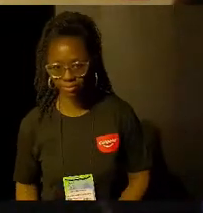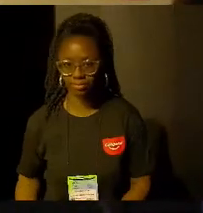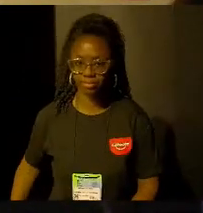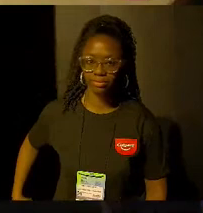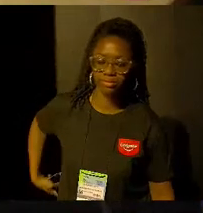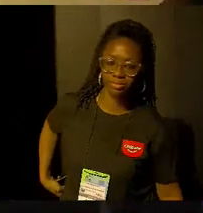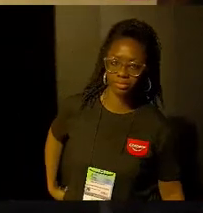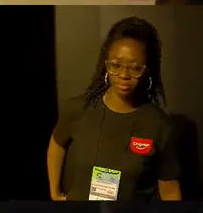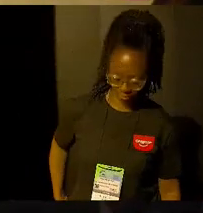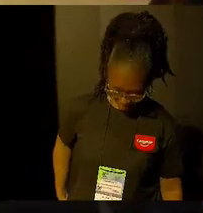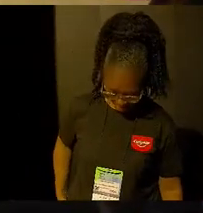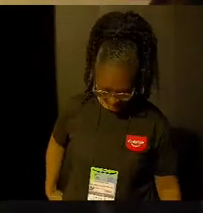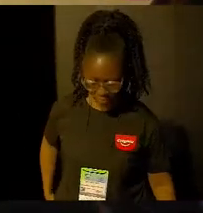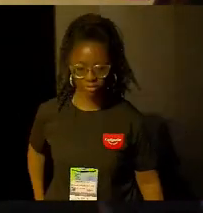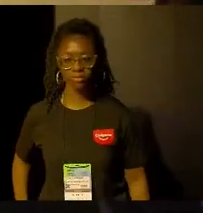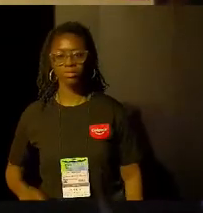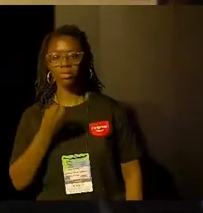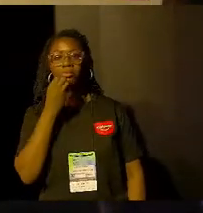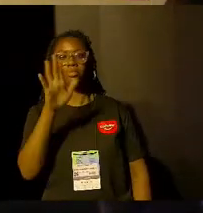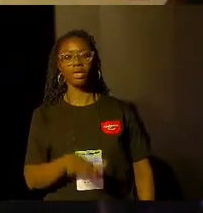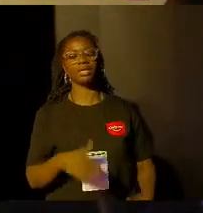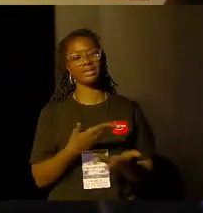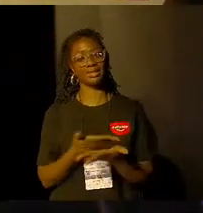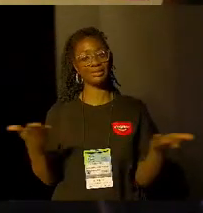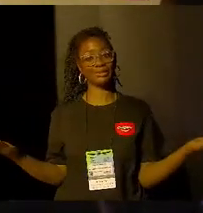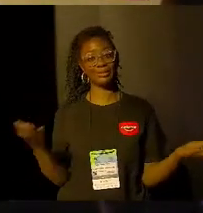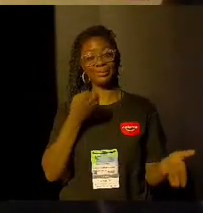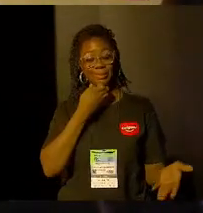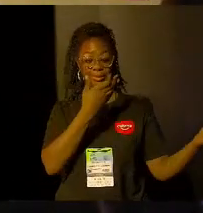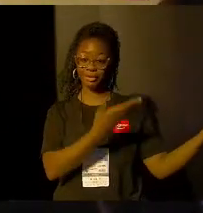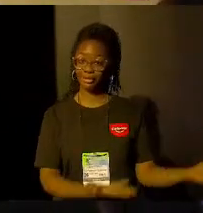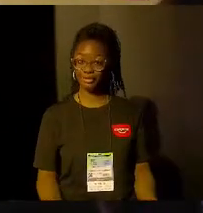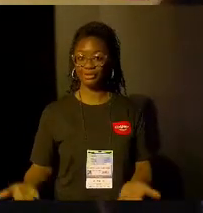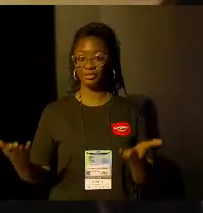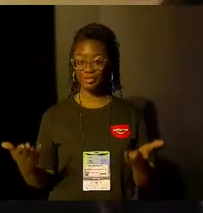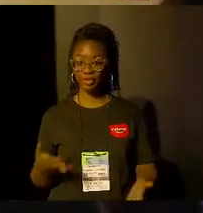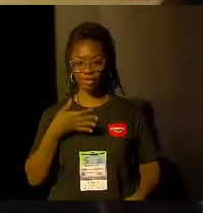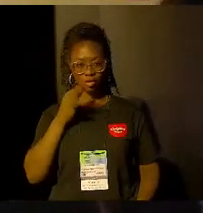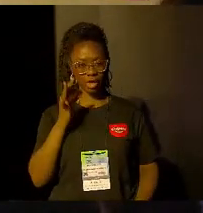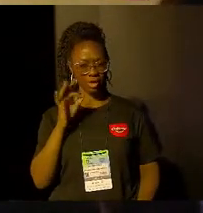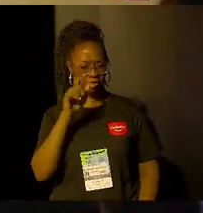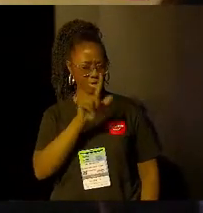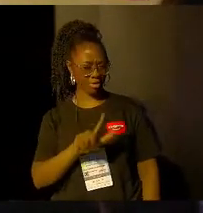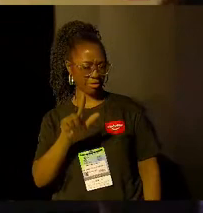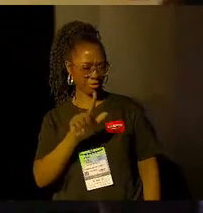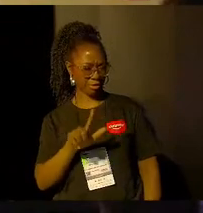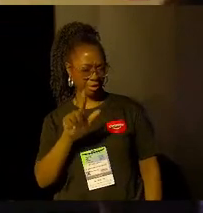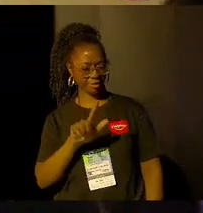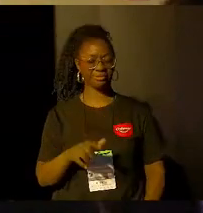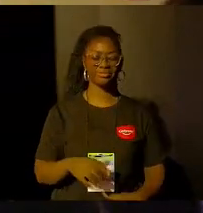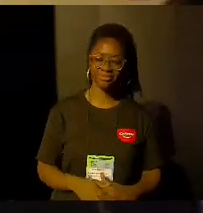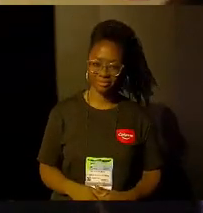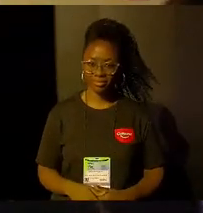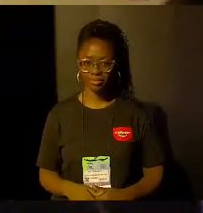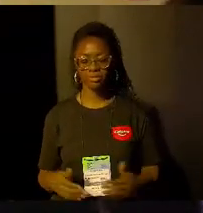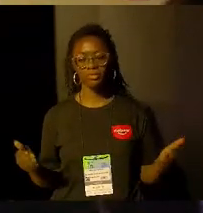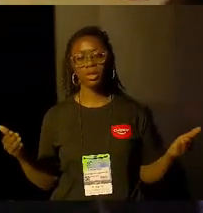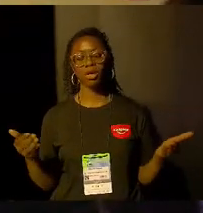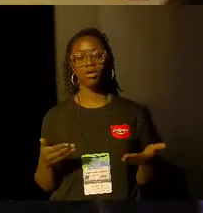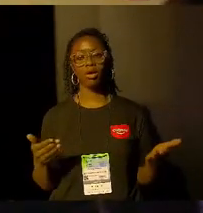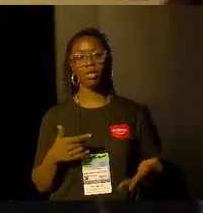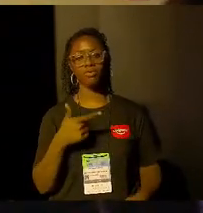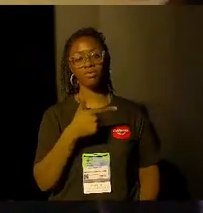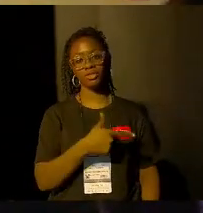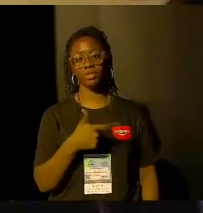sejam todos bem-vindas bem-vindos bem-vindos ao nosso café literário Essa é a 11ª